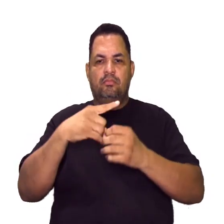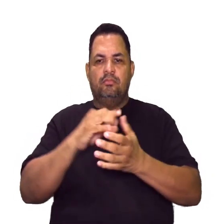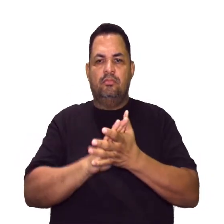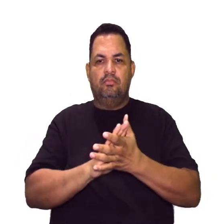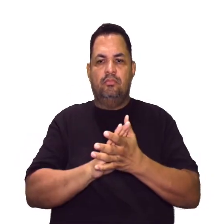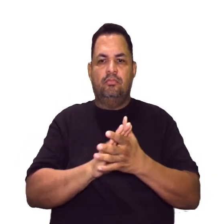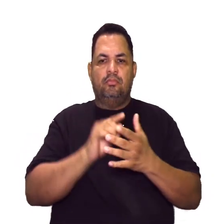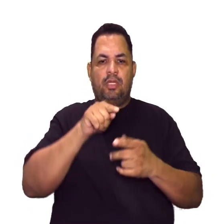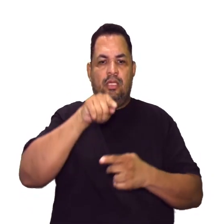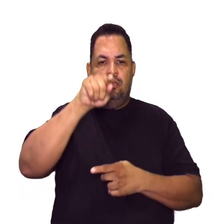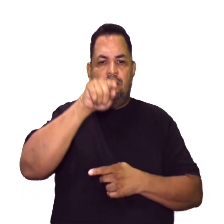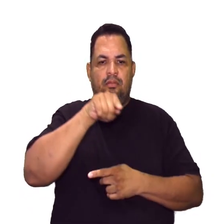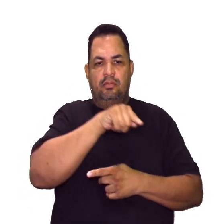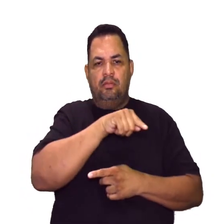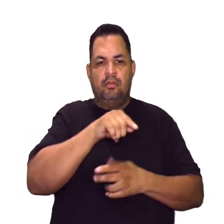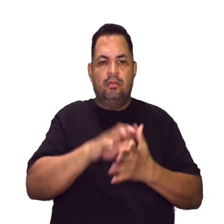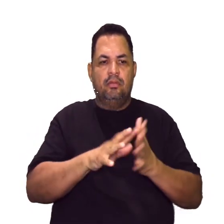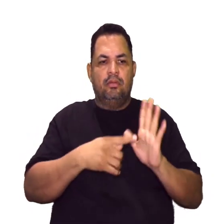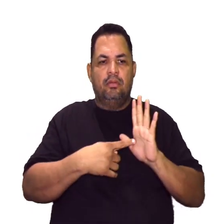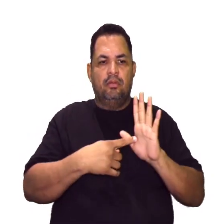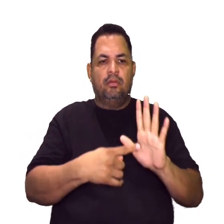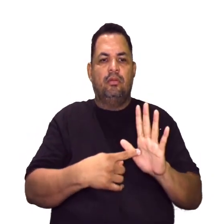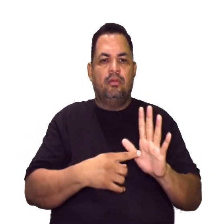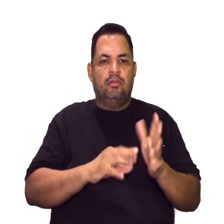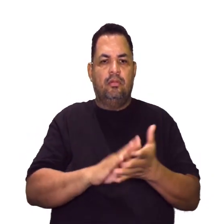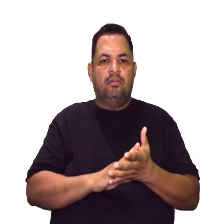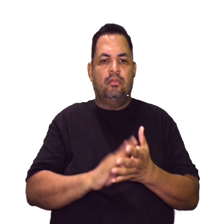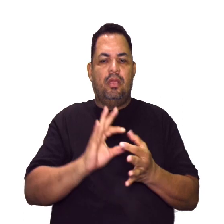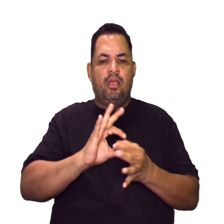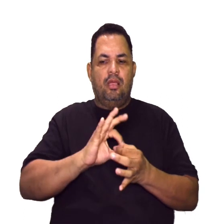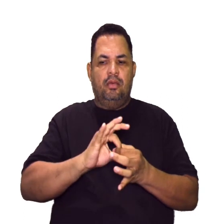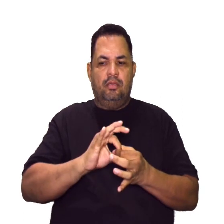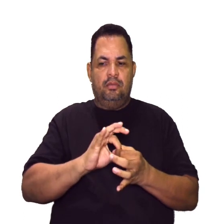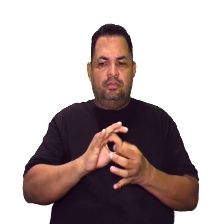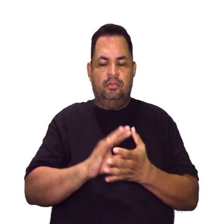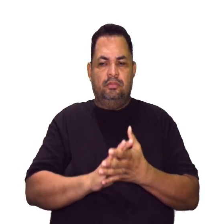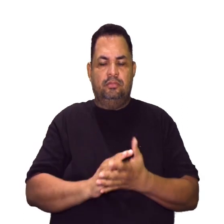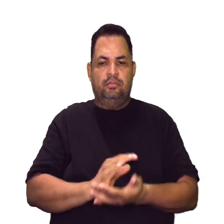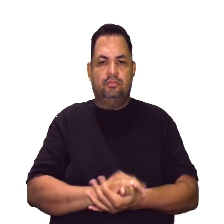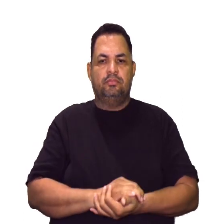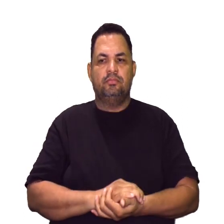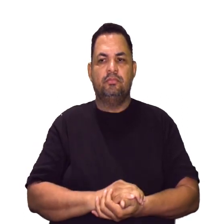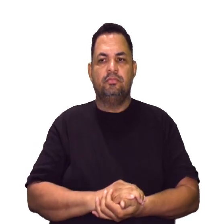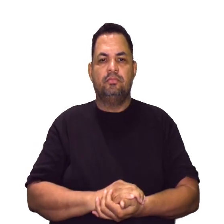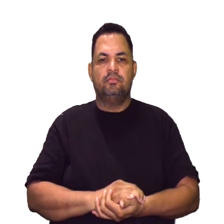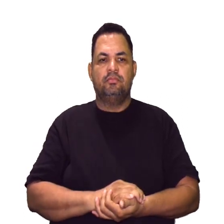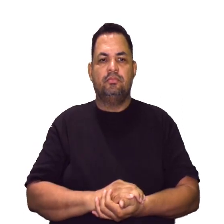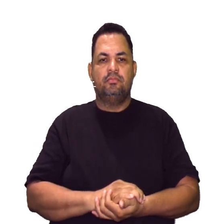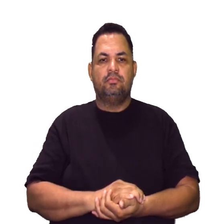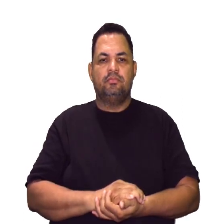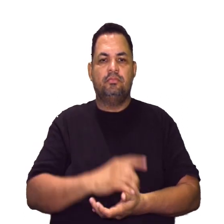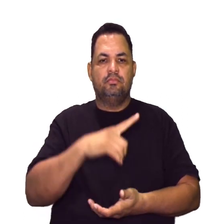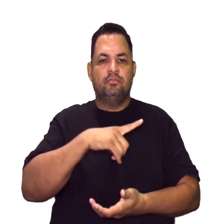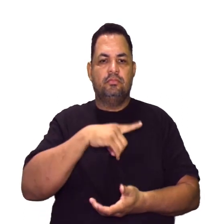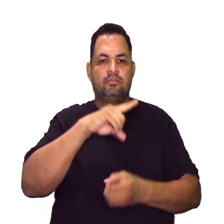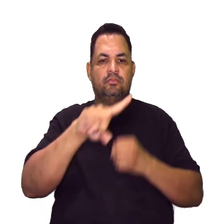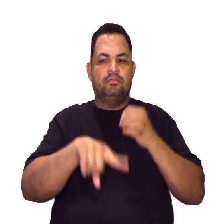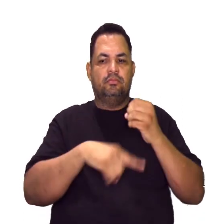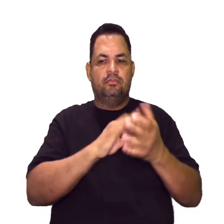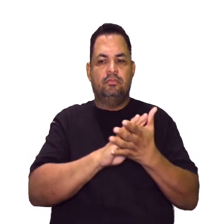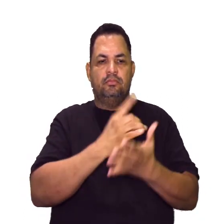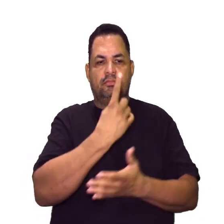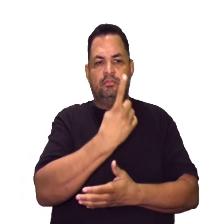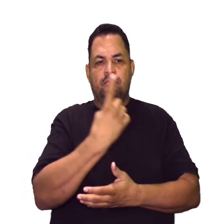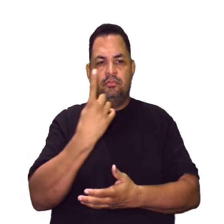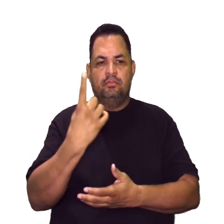cada vareta representa uma ou mais ligações covalentes. Então, se tem um átomo, cada átomo